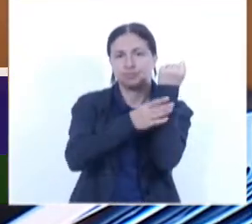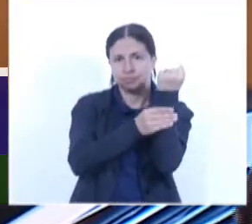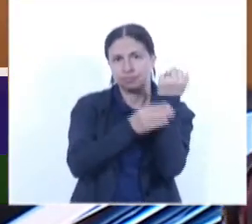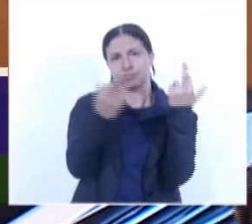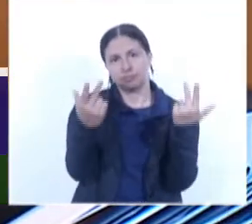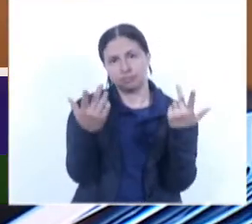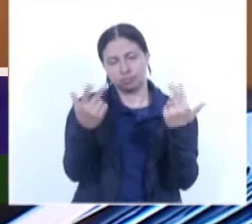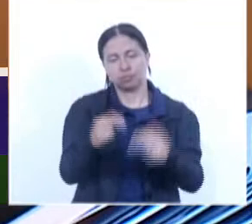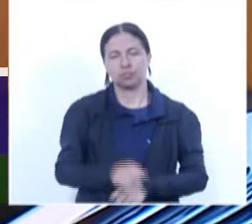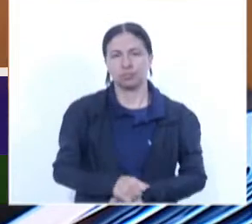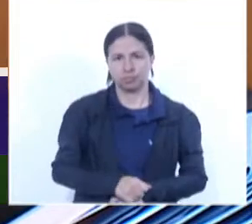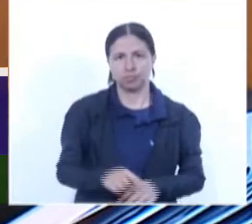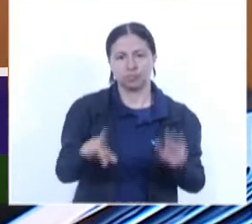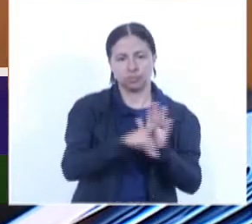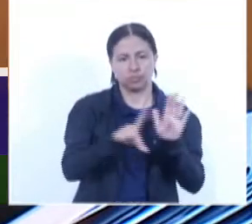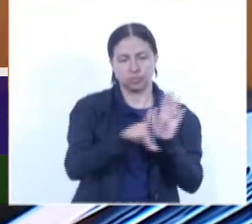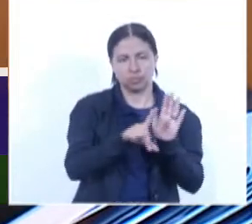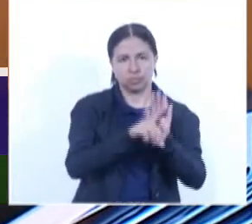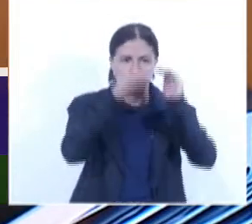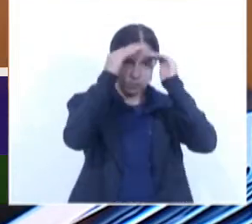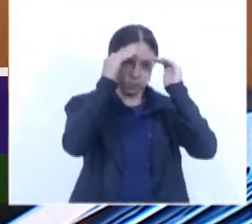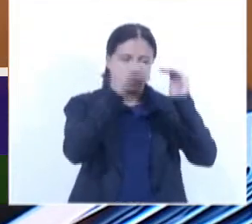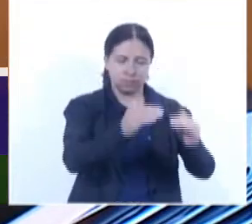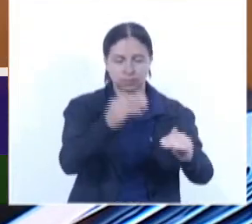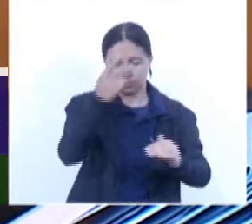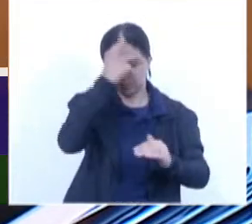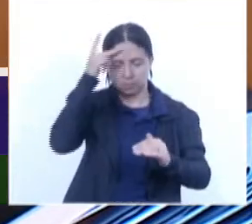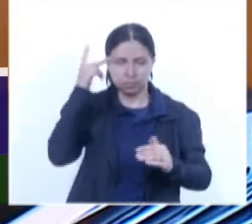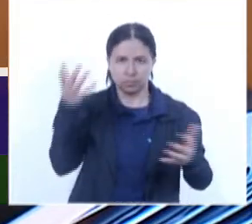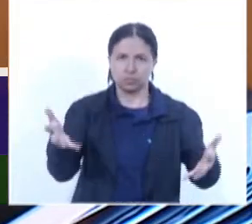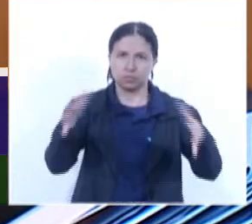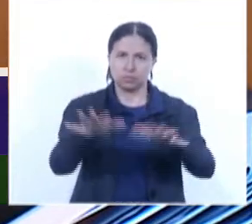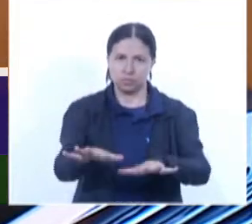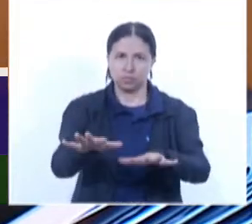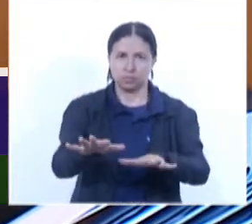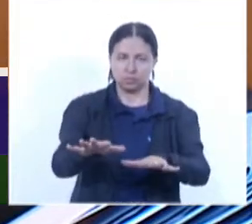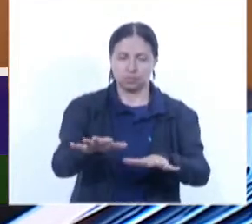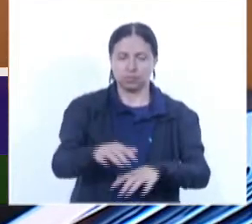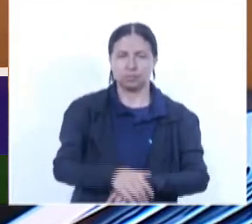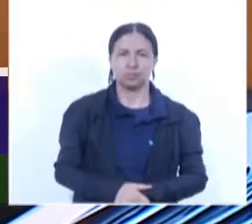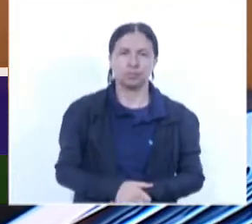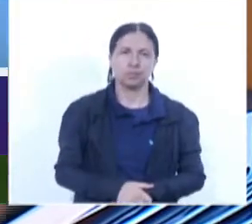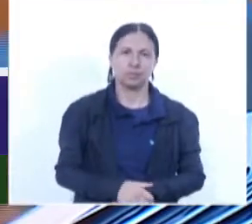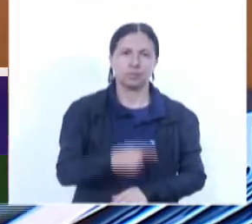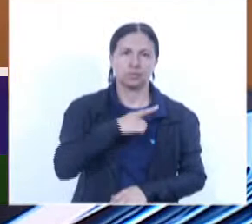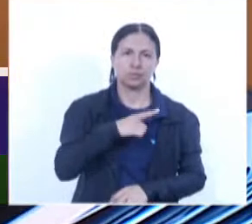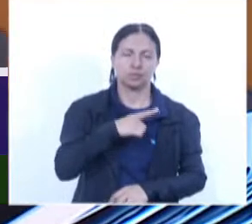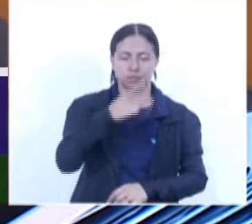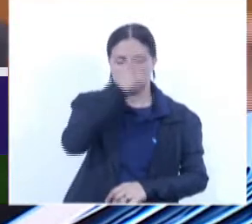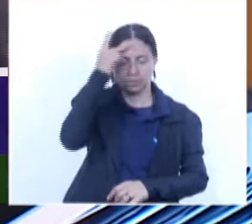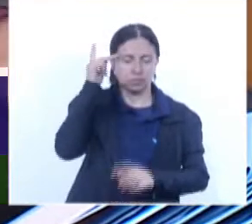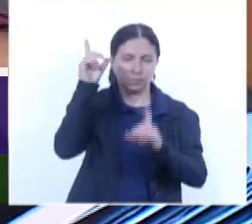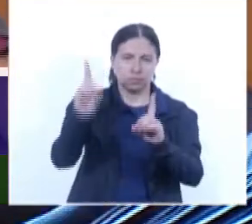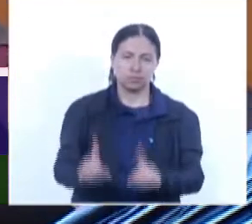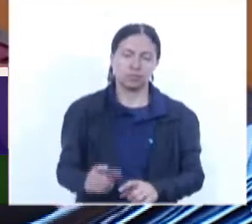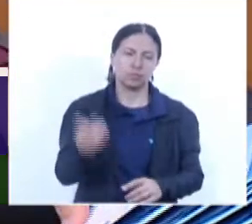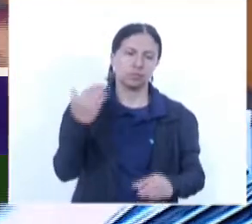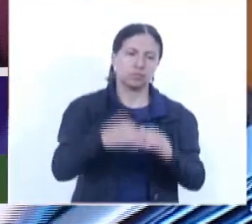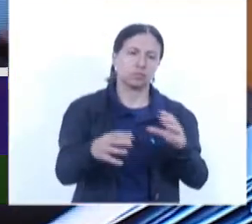autor Vereador Ronaldo tanus caminharemos a comissão justiça e redação